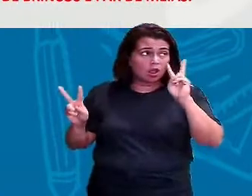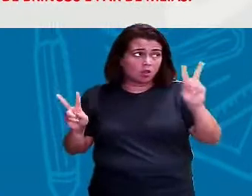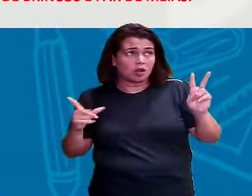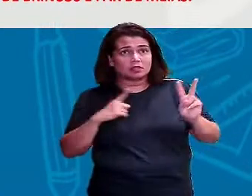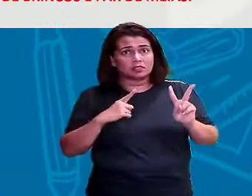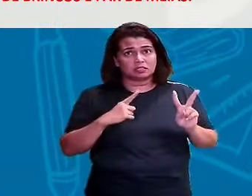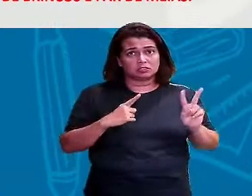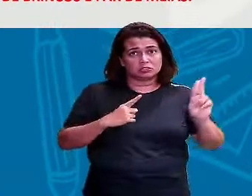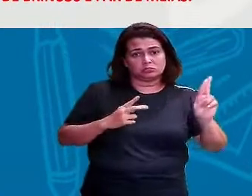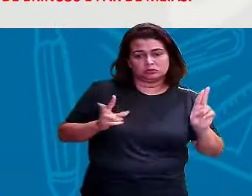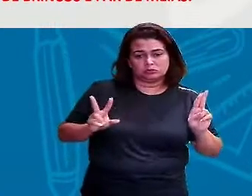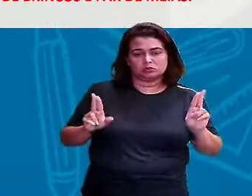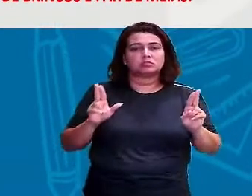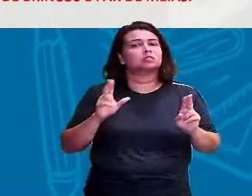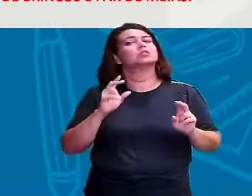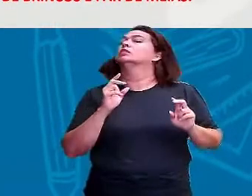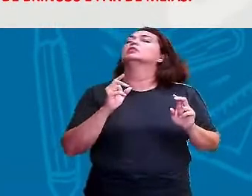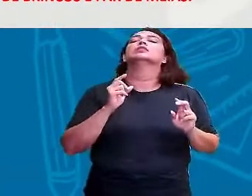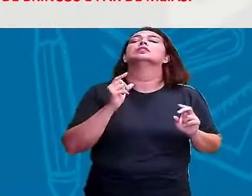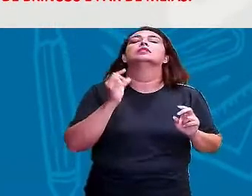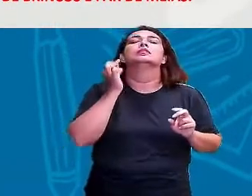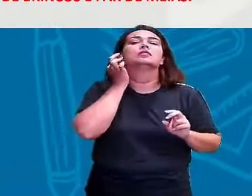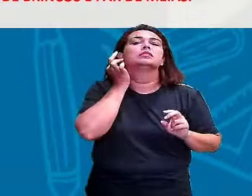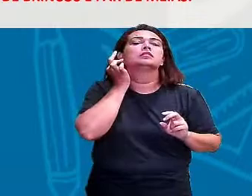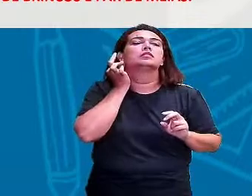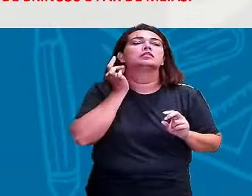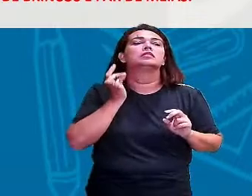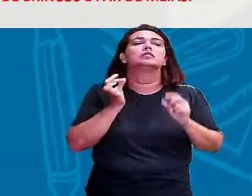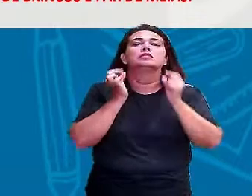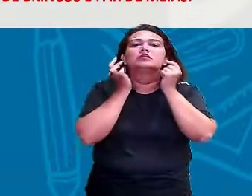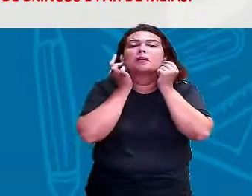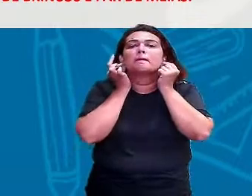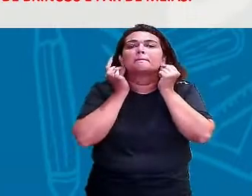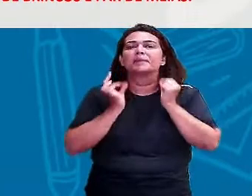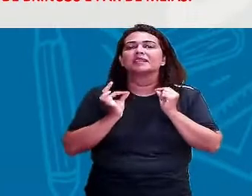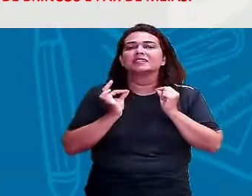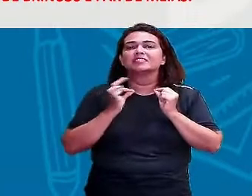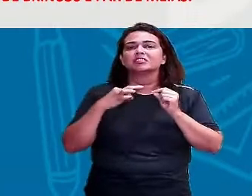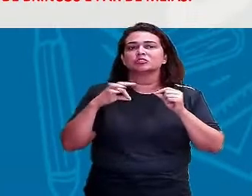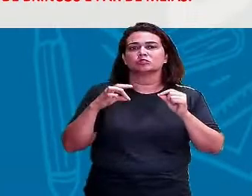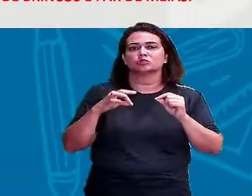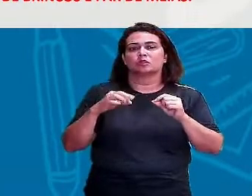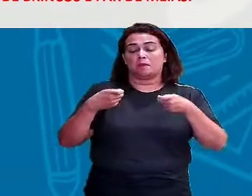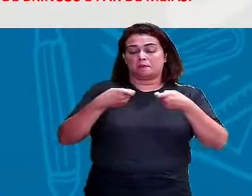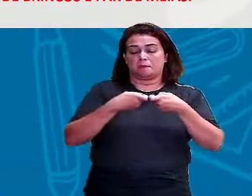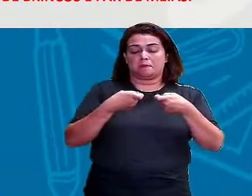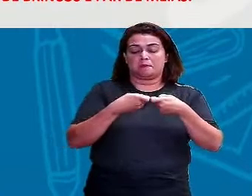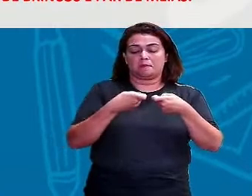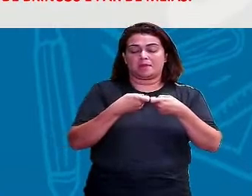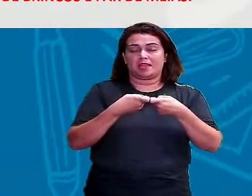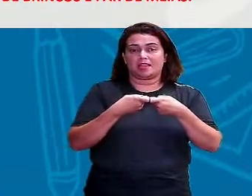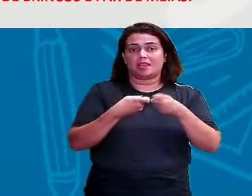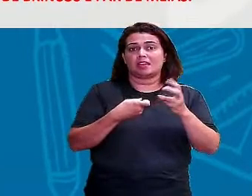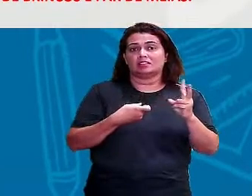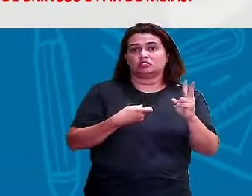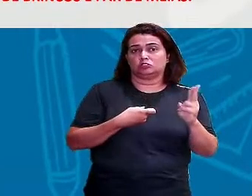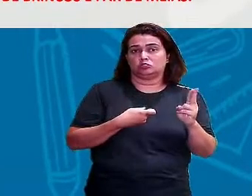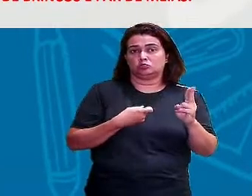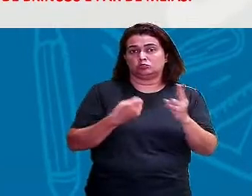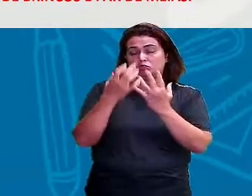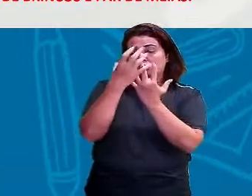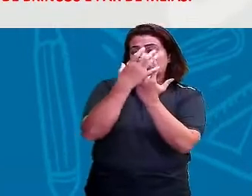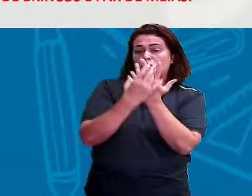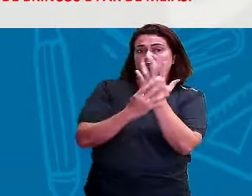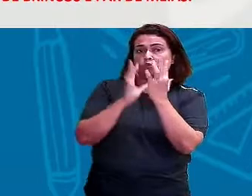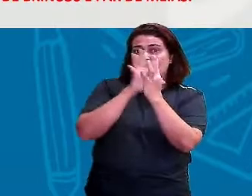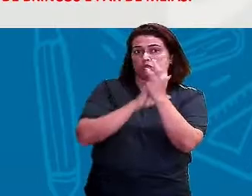aqui, Par de brincos, né? Olha aqui que brinco lindo. Par de meias, par de